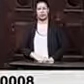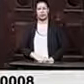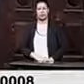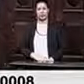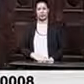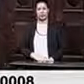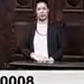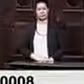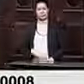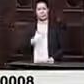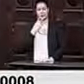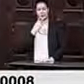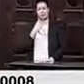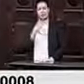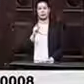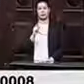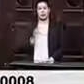Dizendo que...